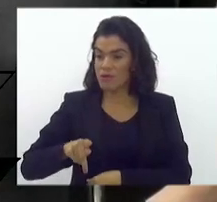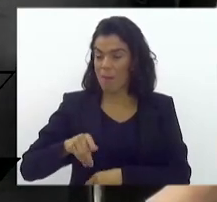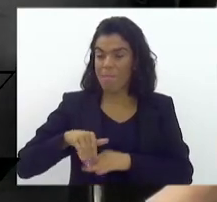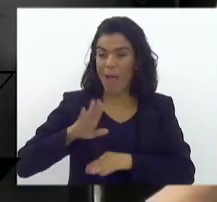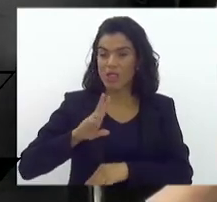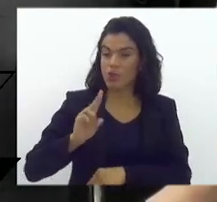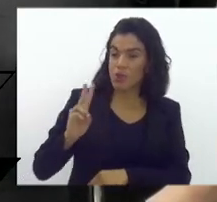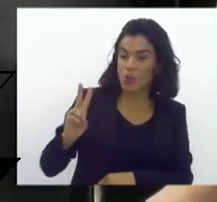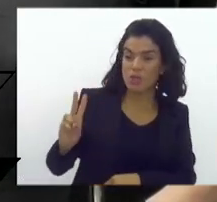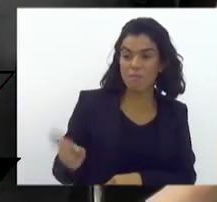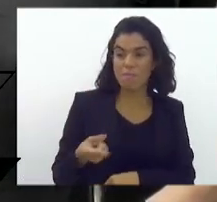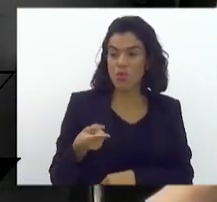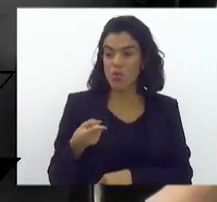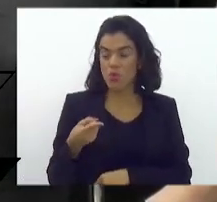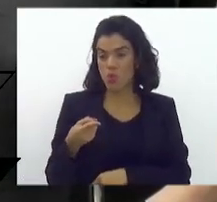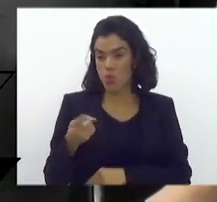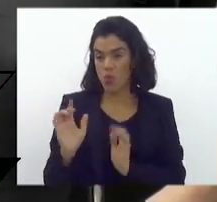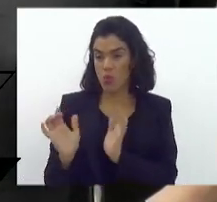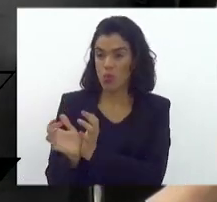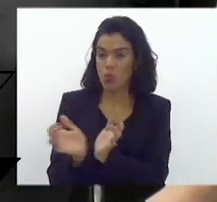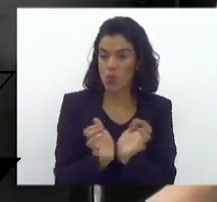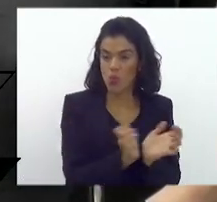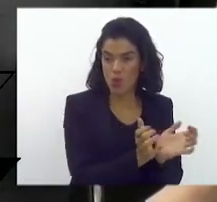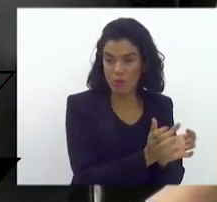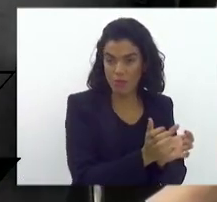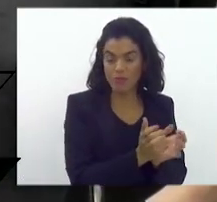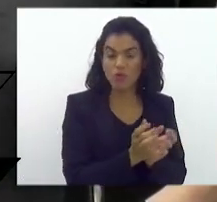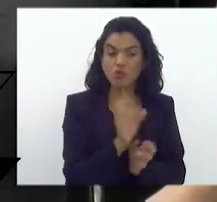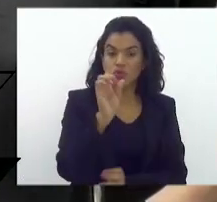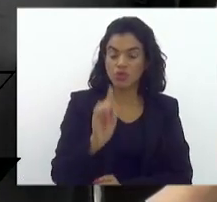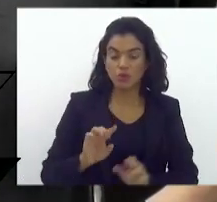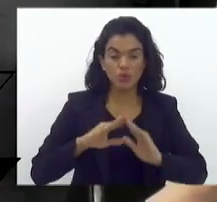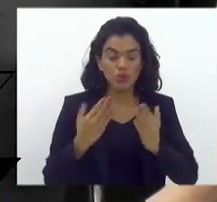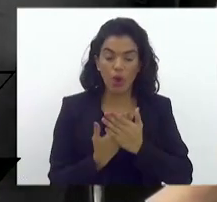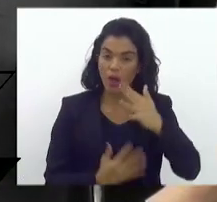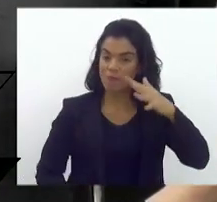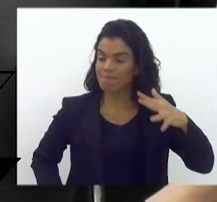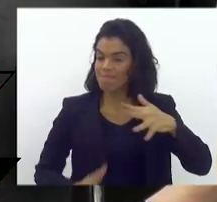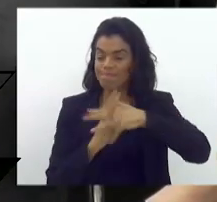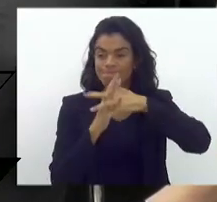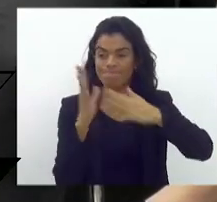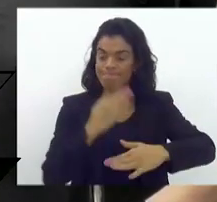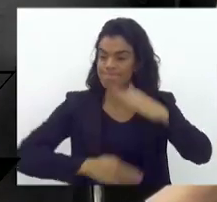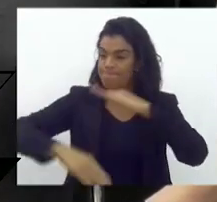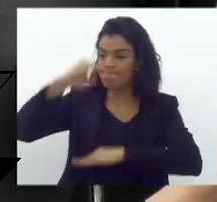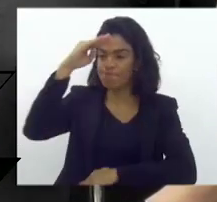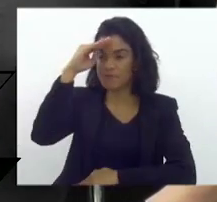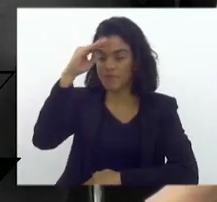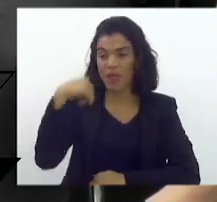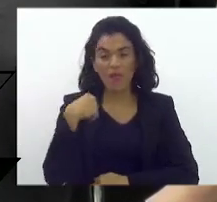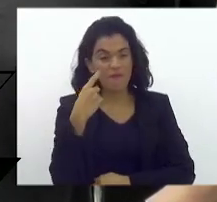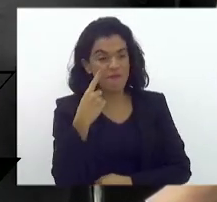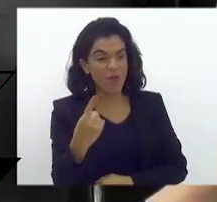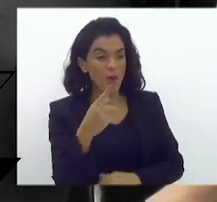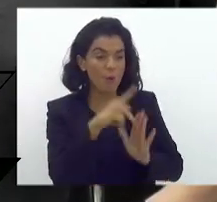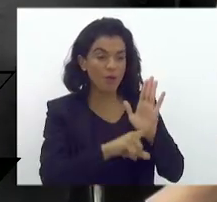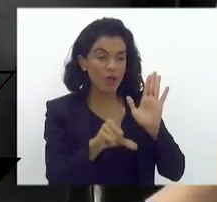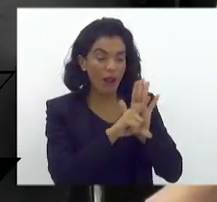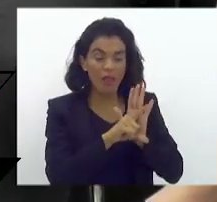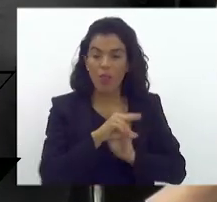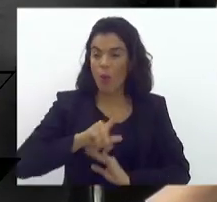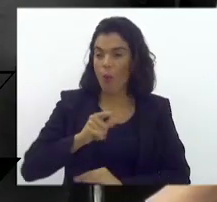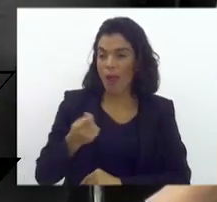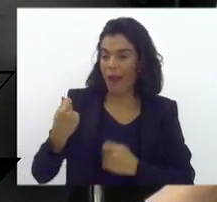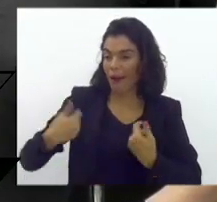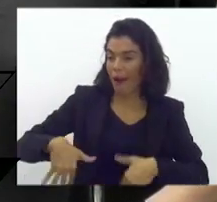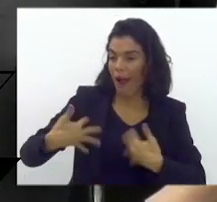turmas, os diretores de escola estão sobrecarregados. E aí a gente vê um projeto que, na verdade, nem é tão caro,